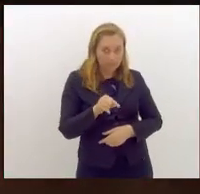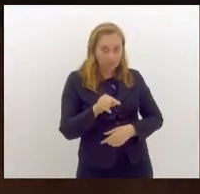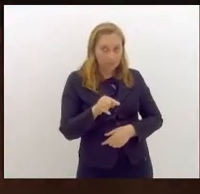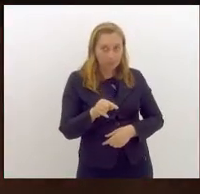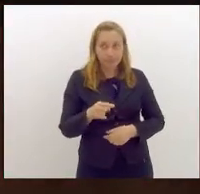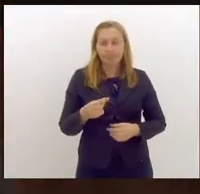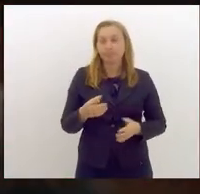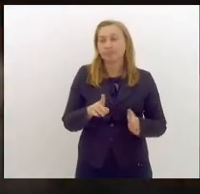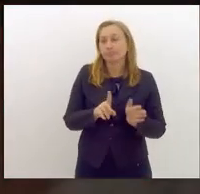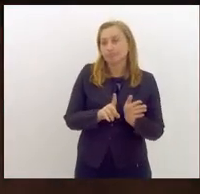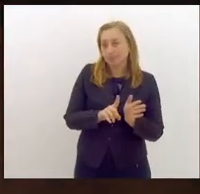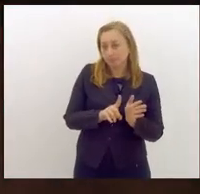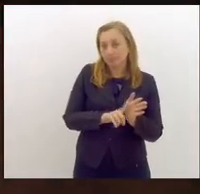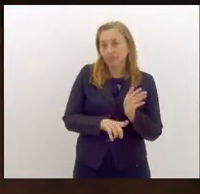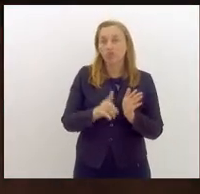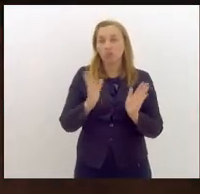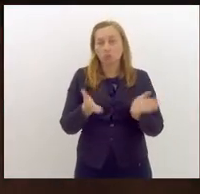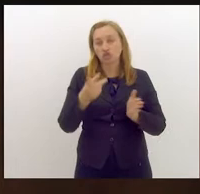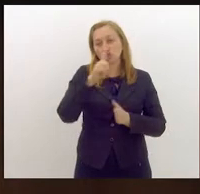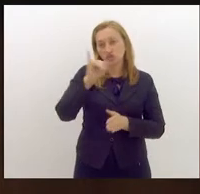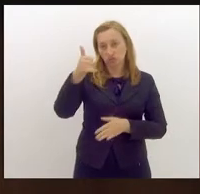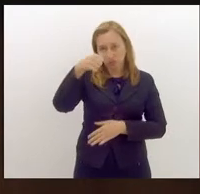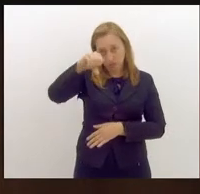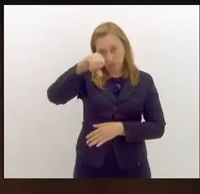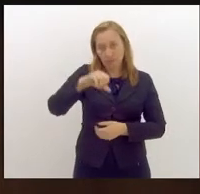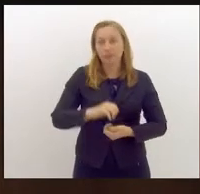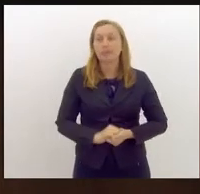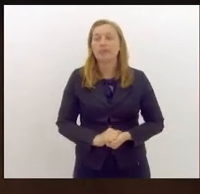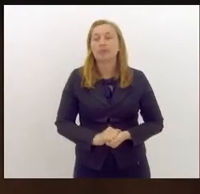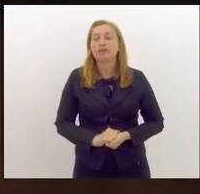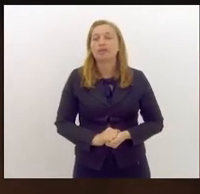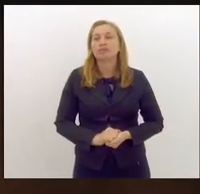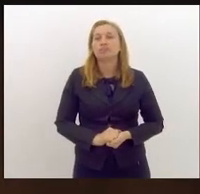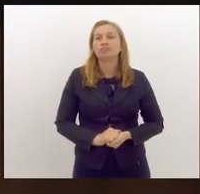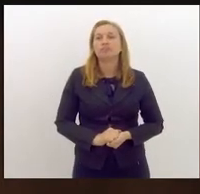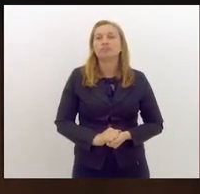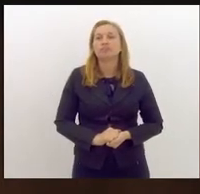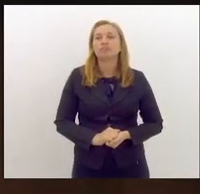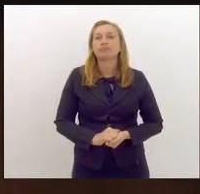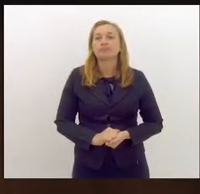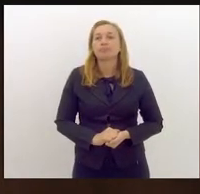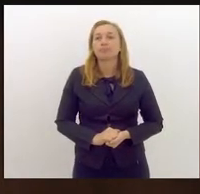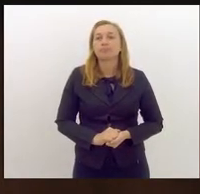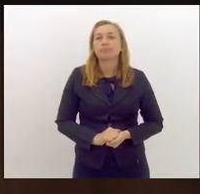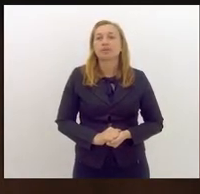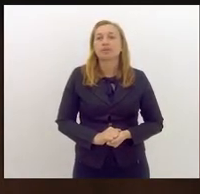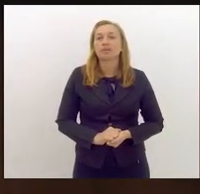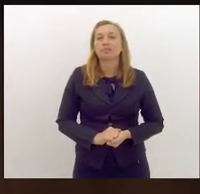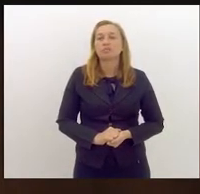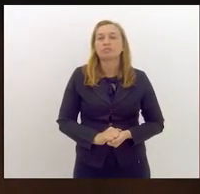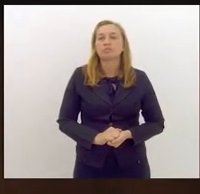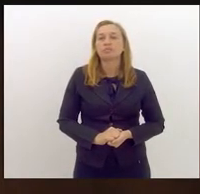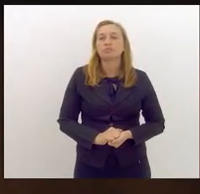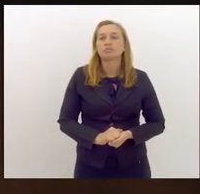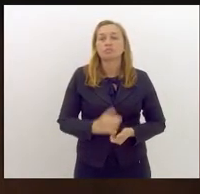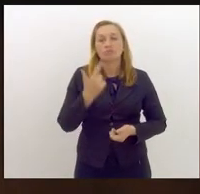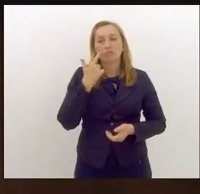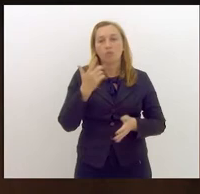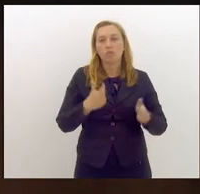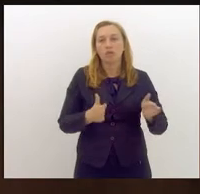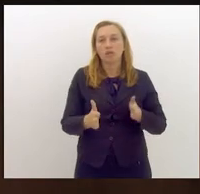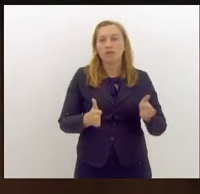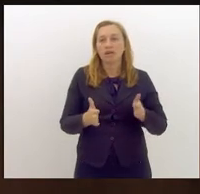descontar hoje é dia nove então se não se a gente desce o prazo